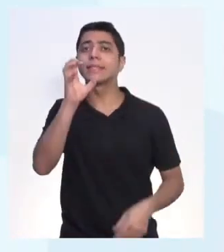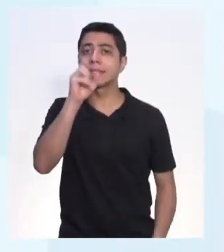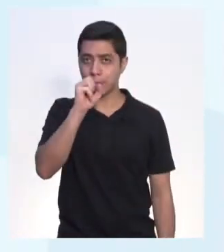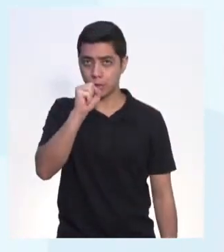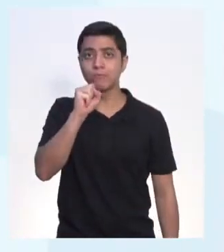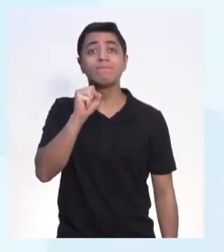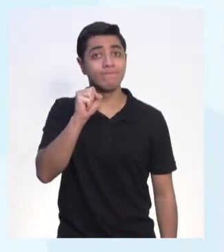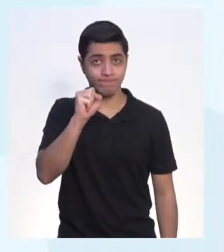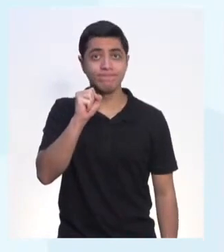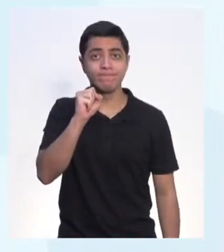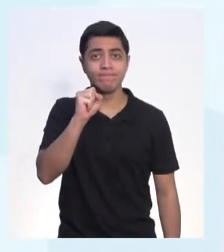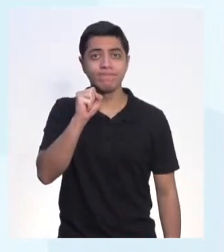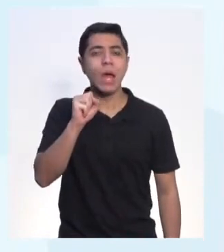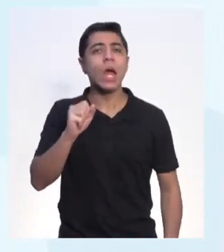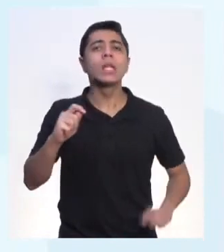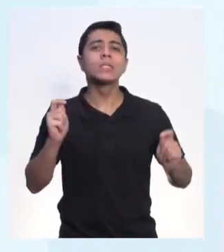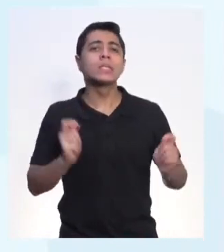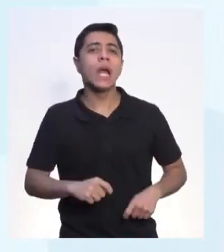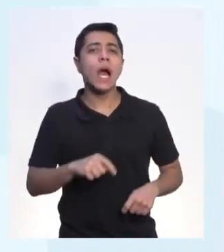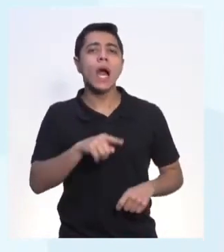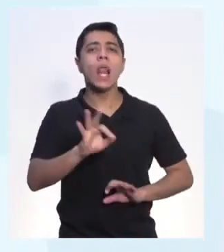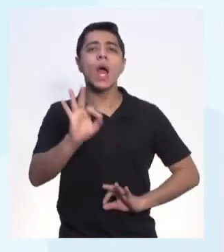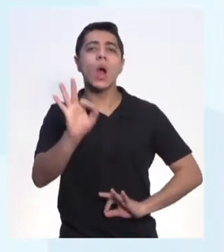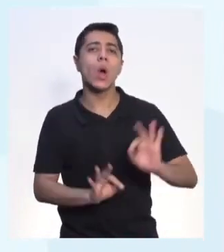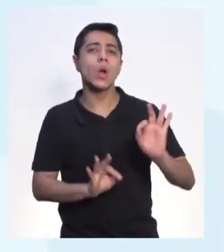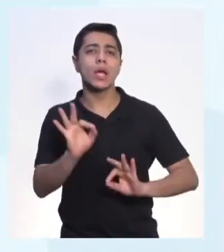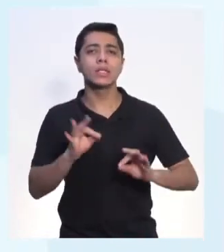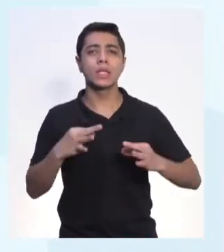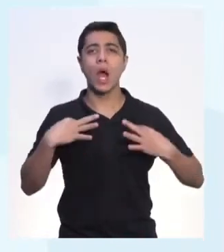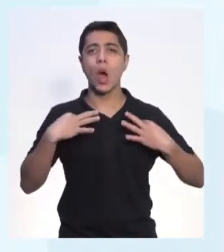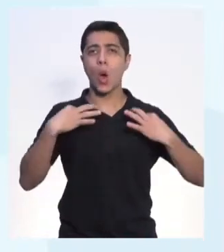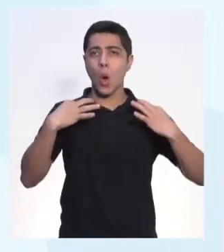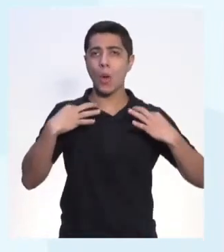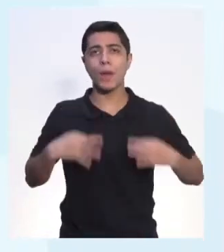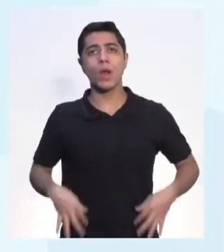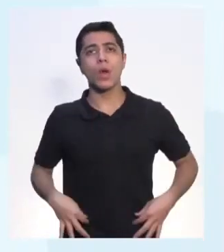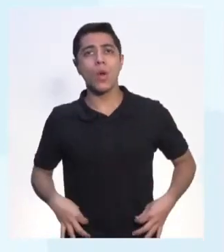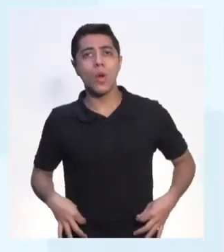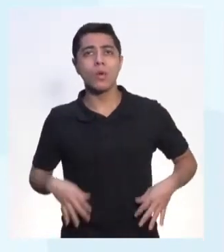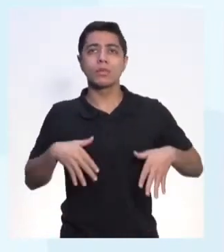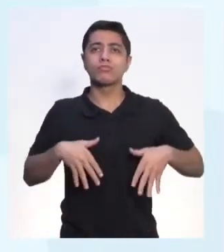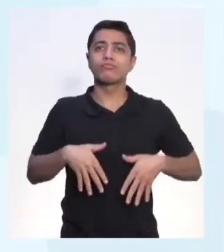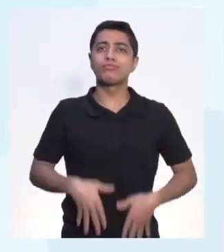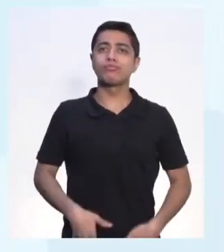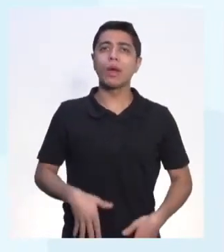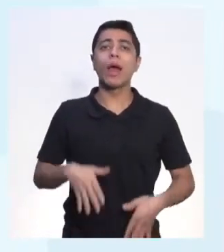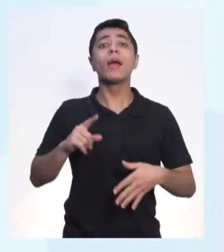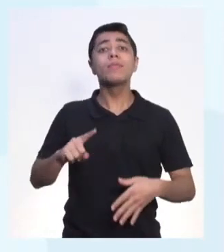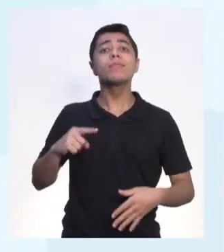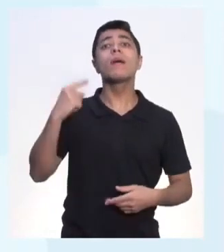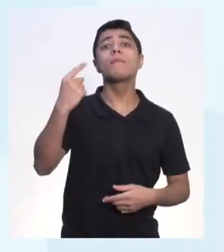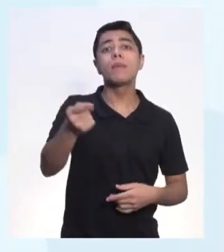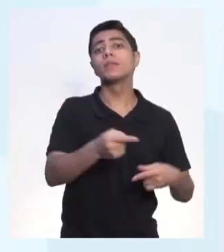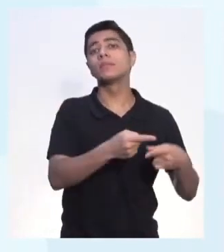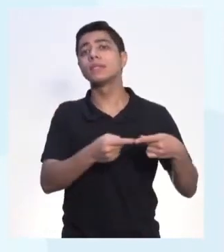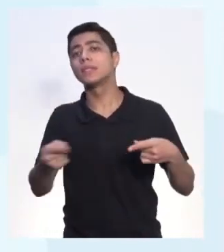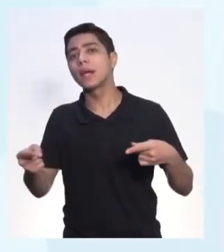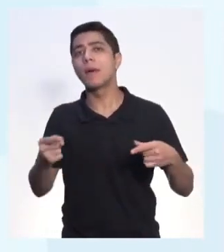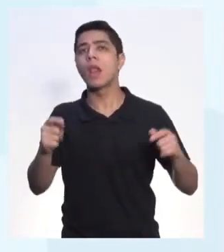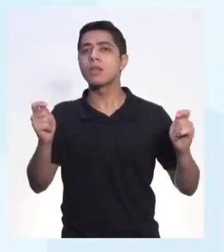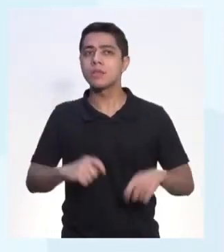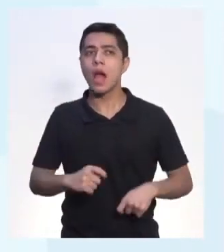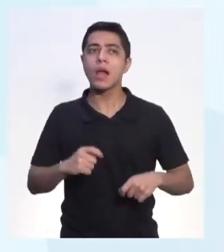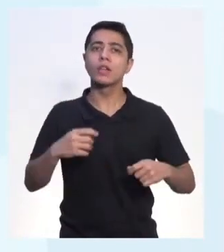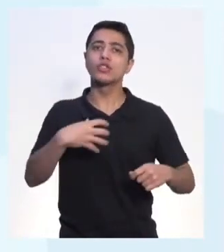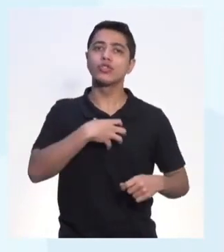formas diferentes ela pode organizar suas roupas na próxima semana, de maneira que ela